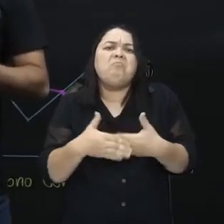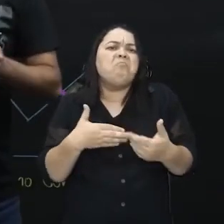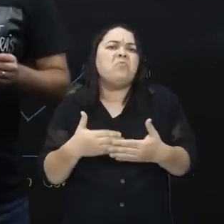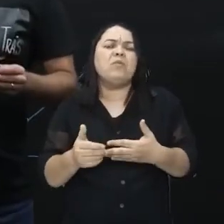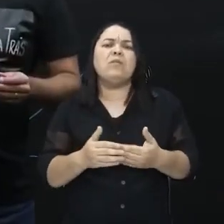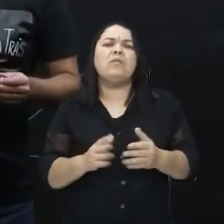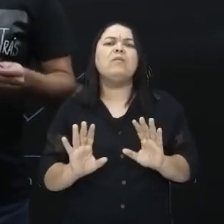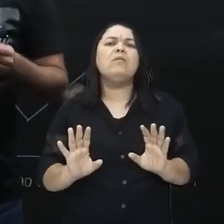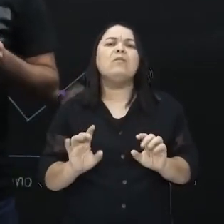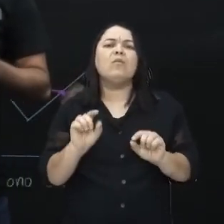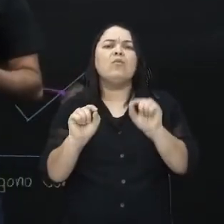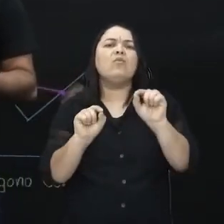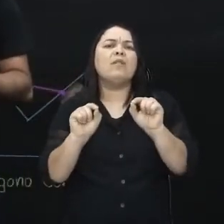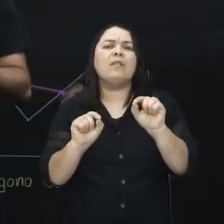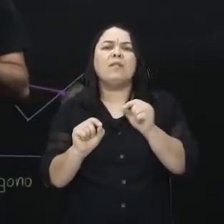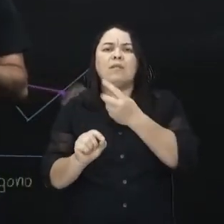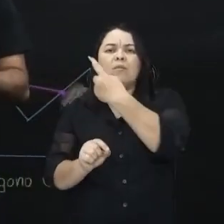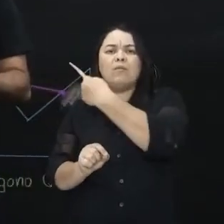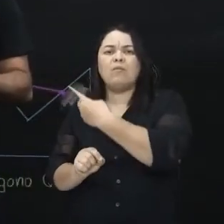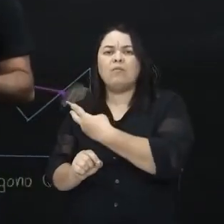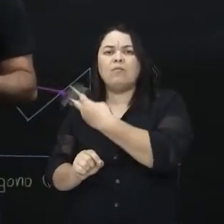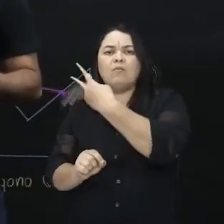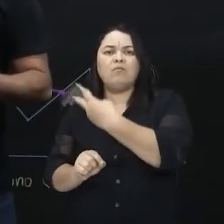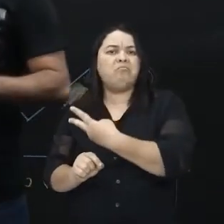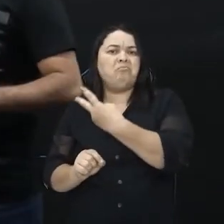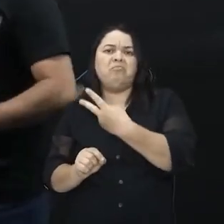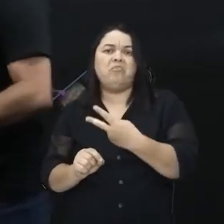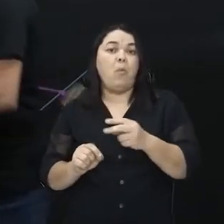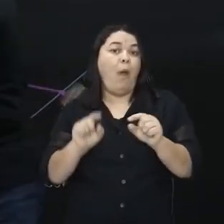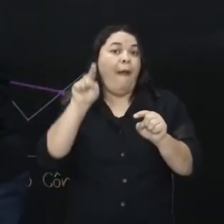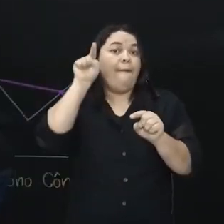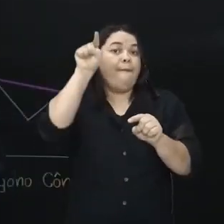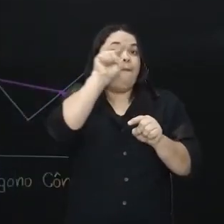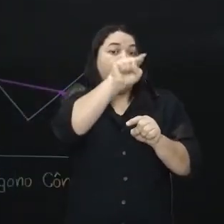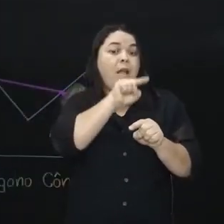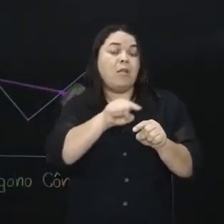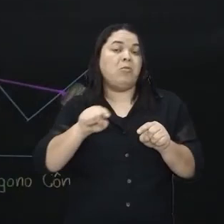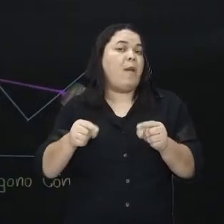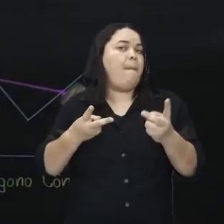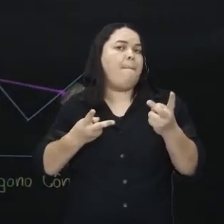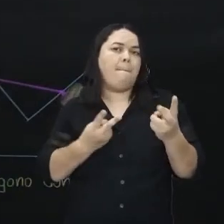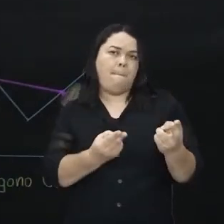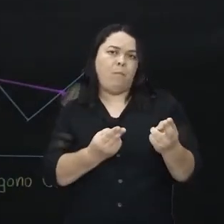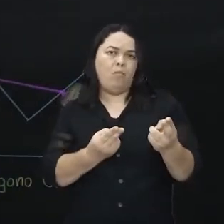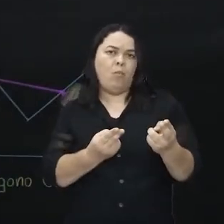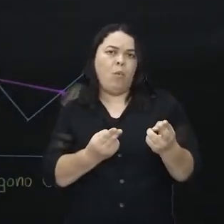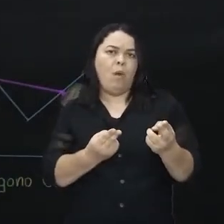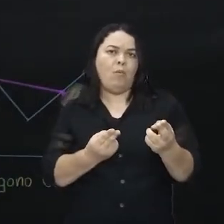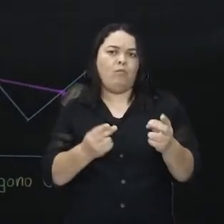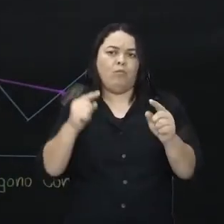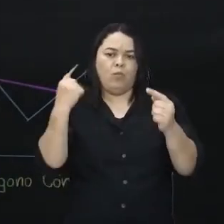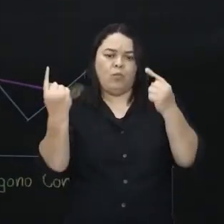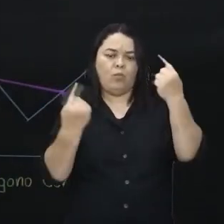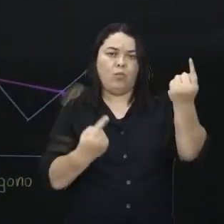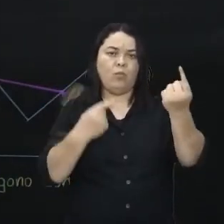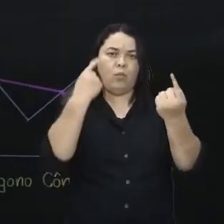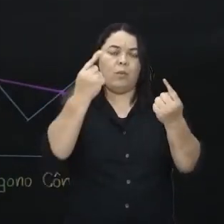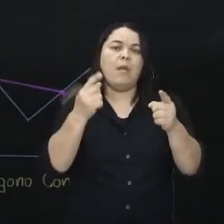ideia em relação aos vértices ela vai funcionar sempre. Vejamos aqui na estrelinha, reparem, eu tenho